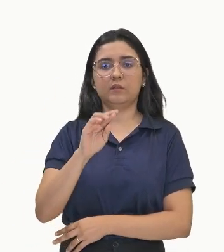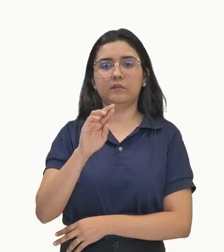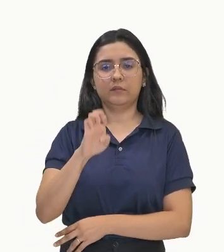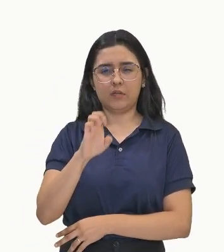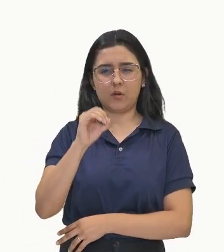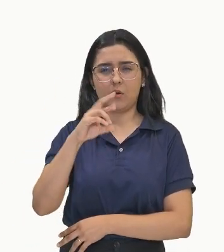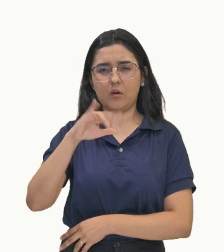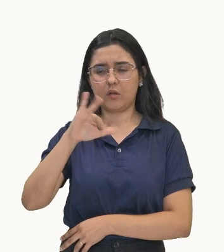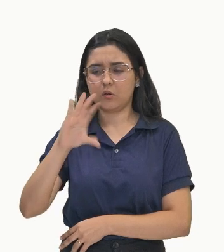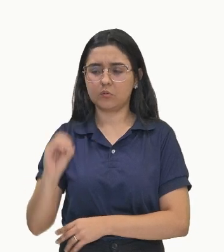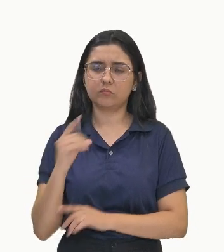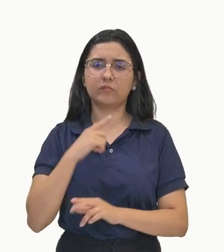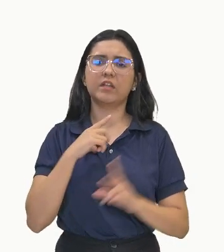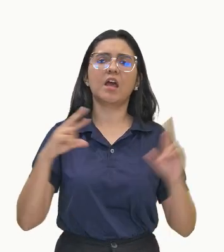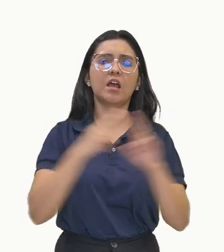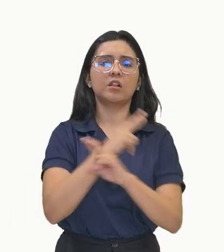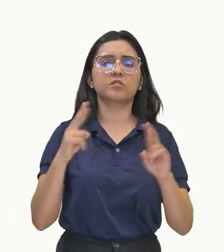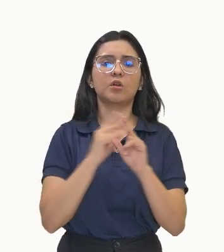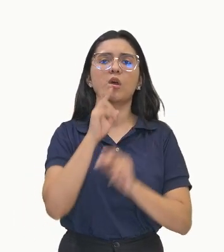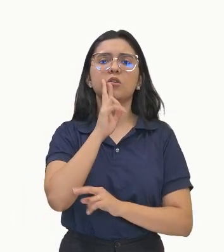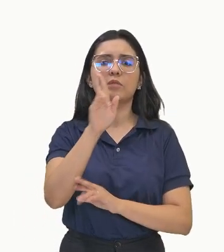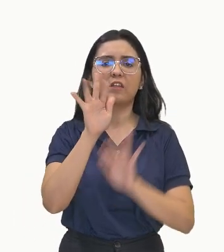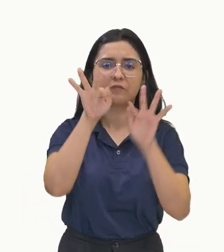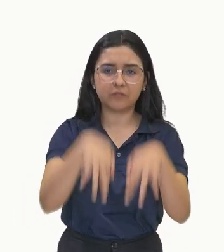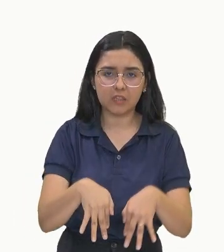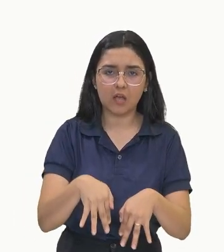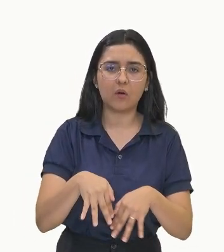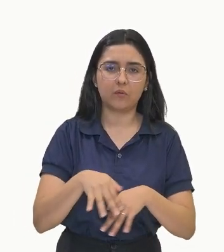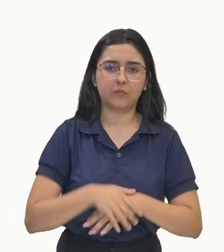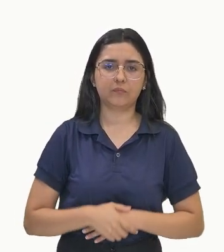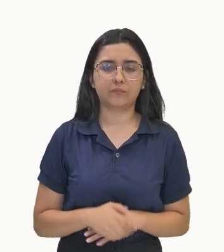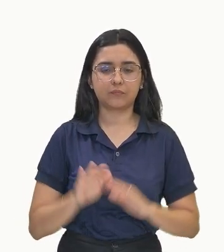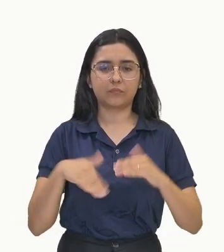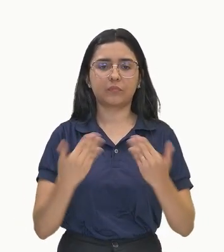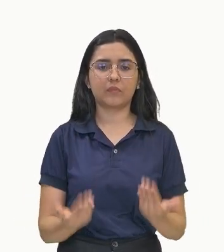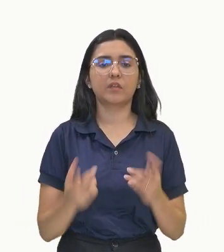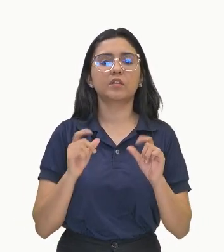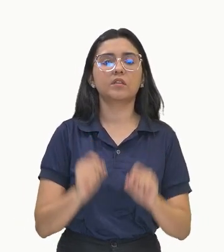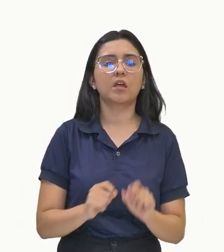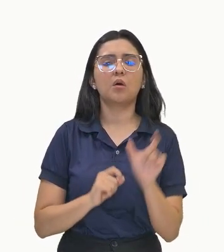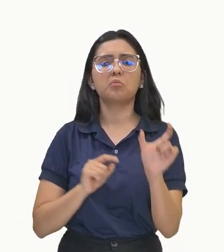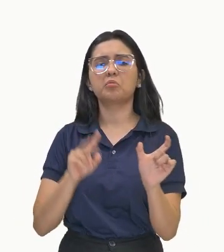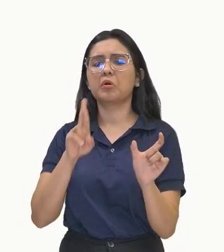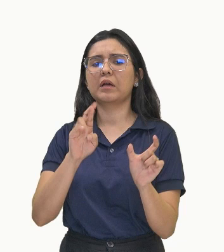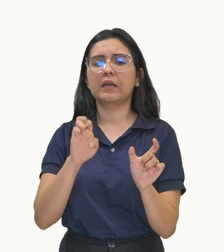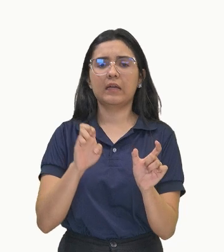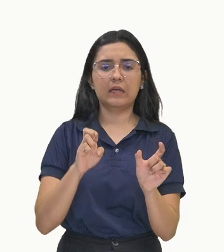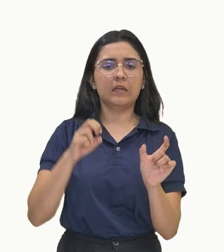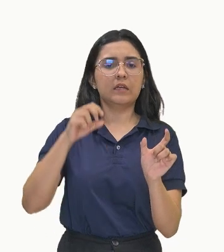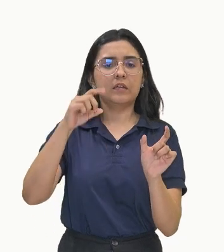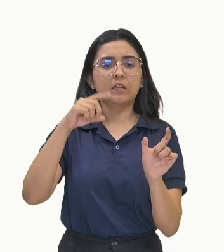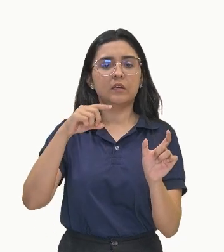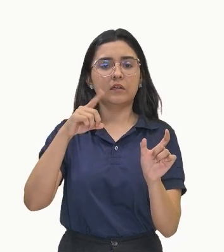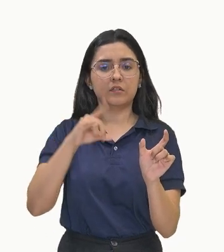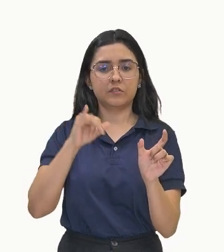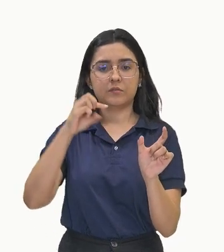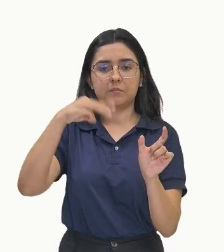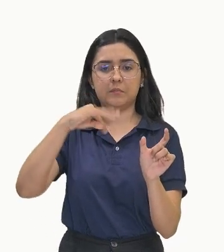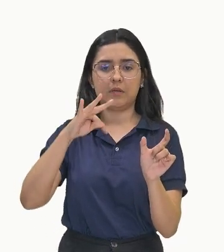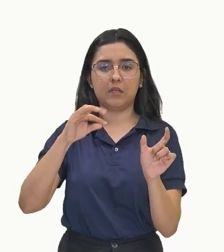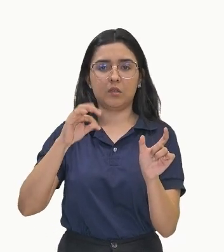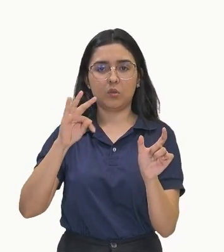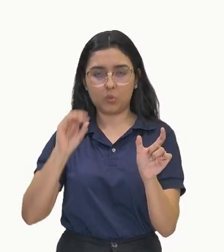vai estar atrelado ao produto final, tá? Então, o rendimento, quando a gente fala de uma reação